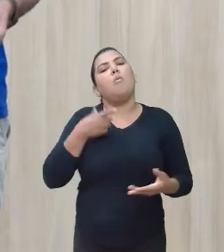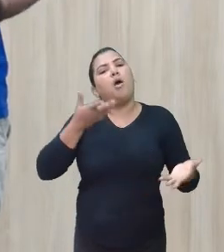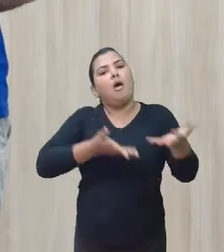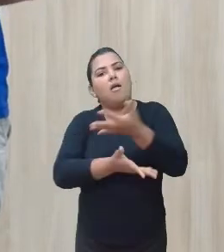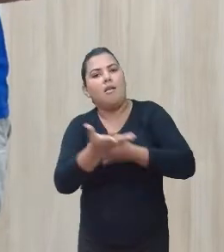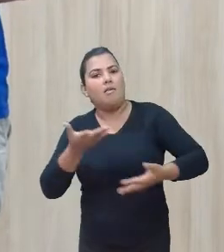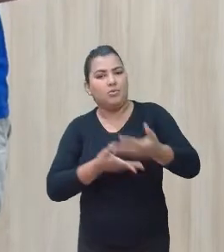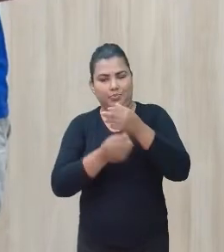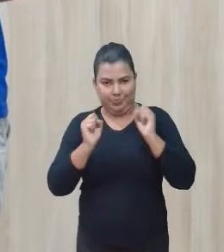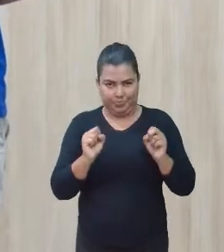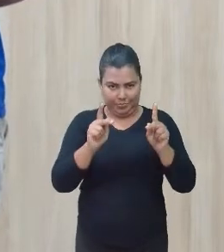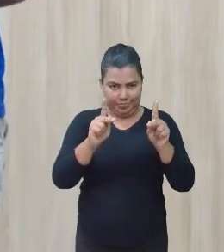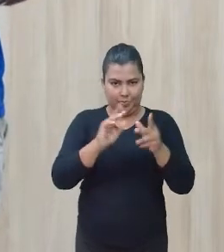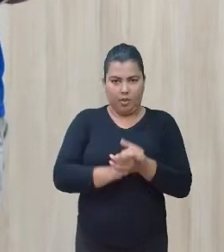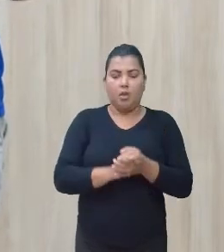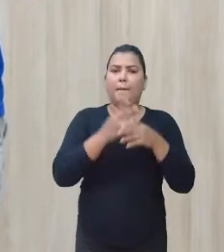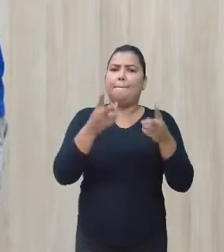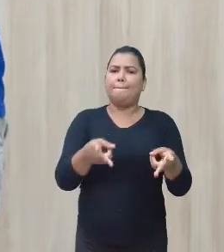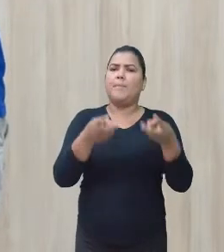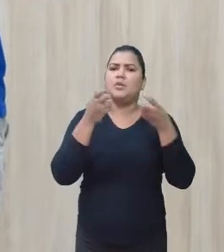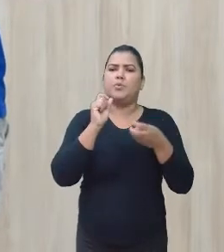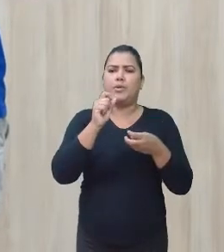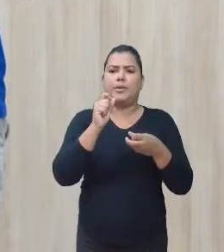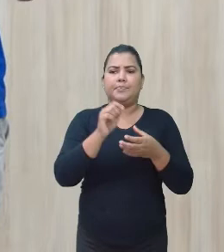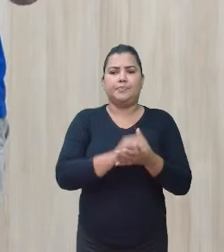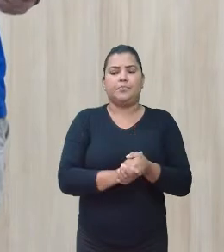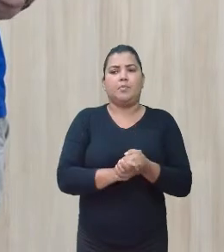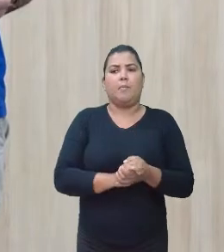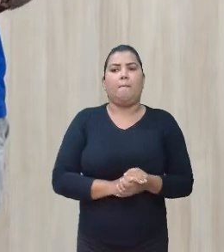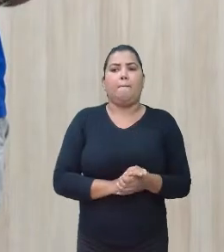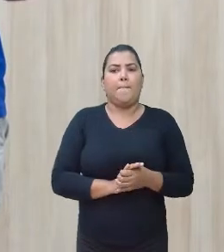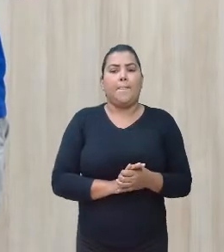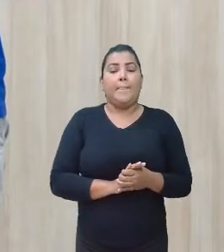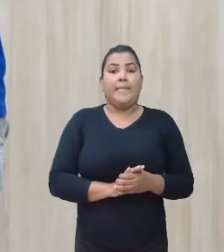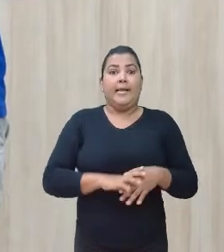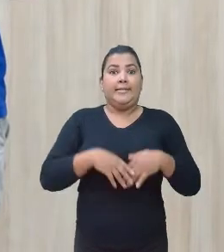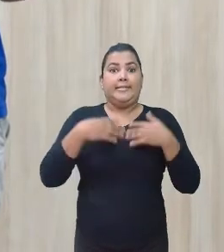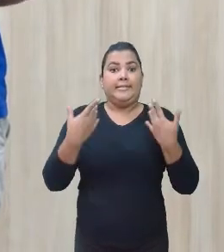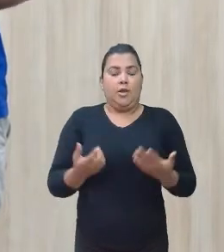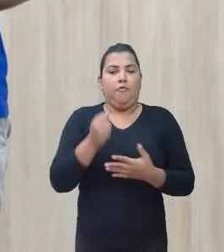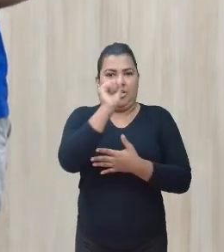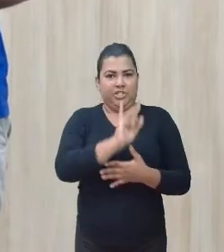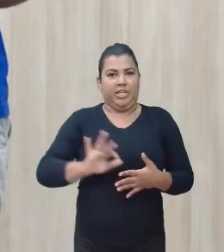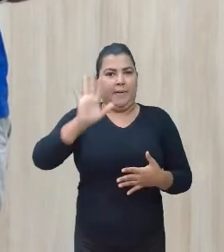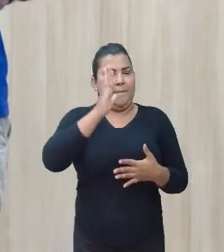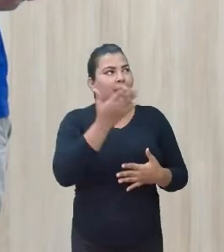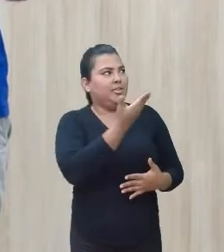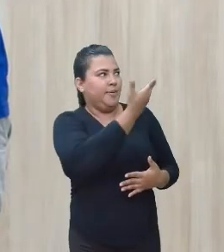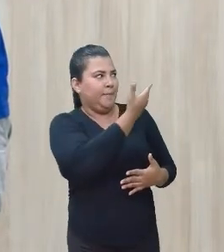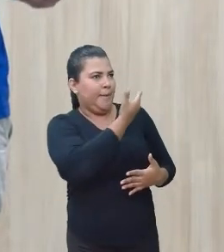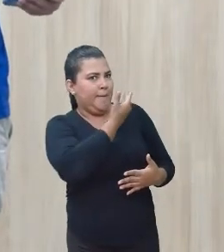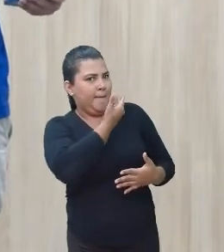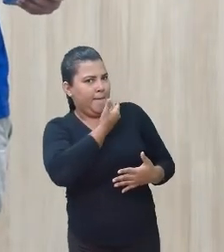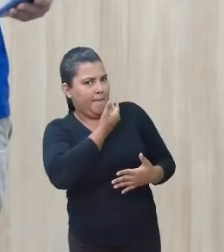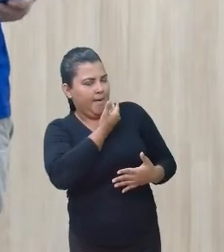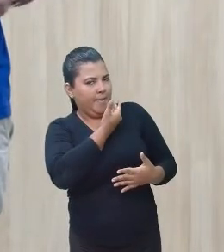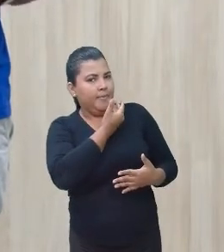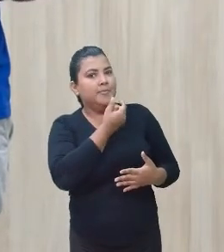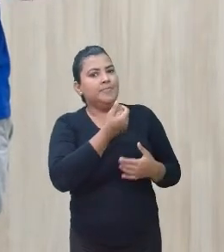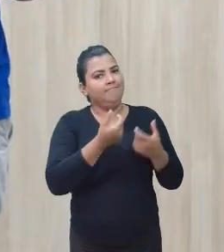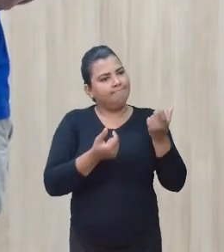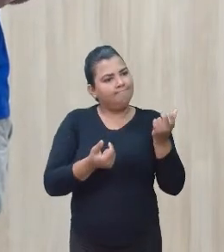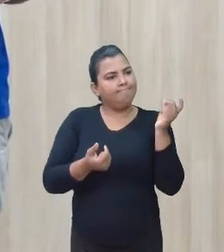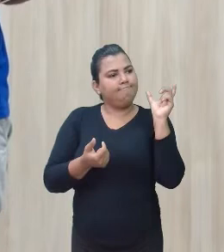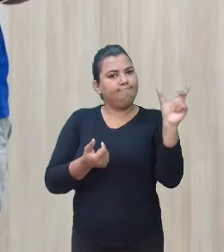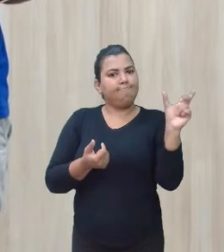certo? Então perceba o seguinte, como a gente vai estar falando de figuras semelhantes e figuras congruentes, a gente